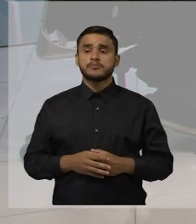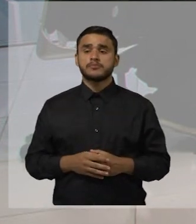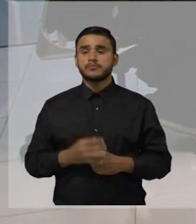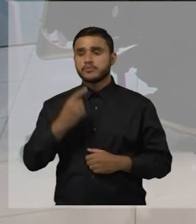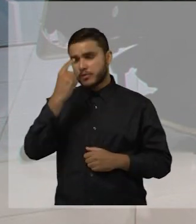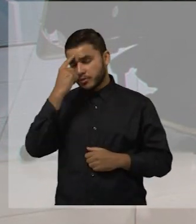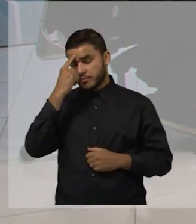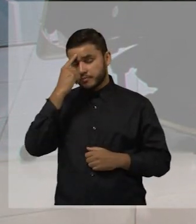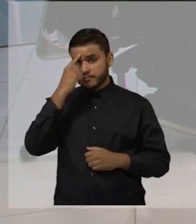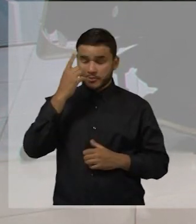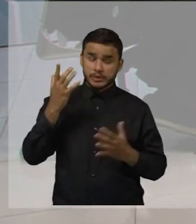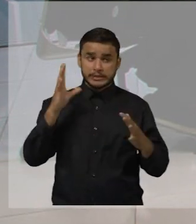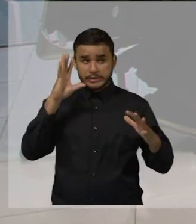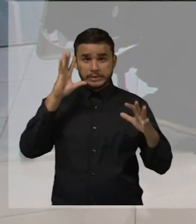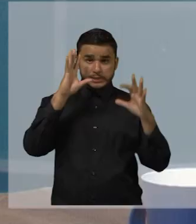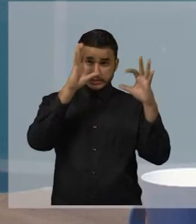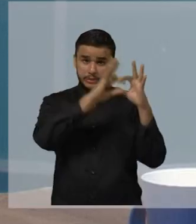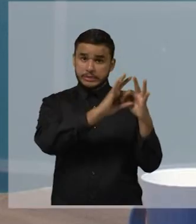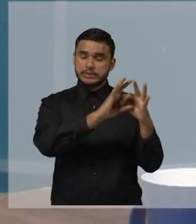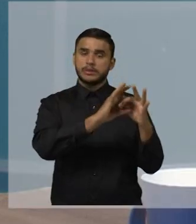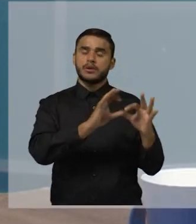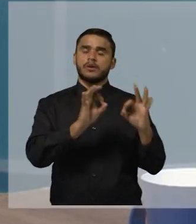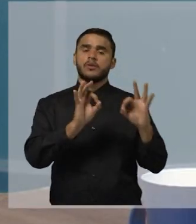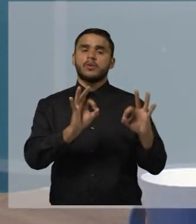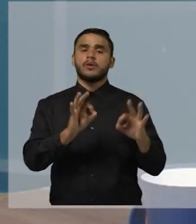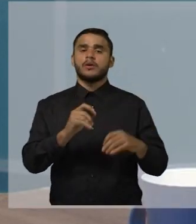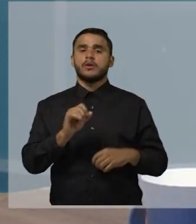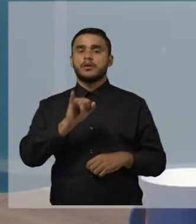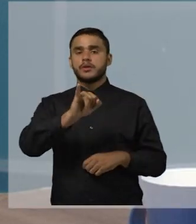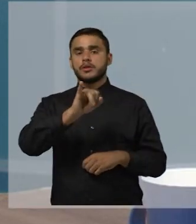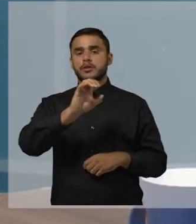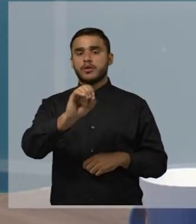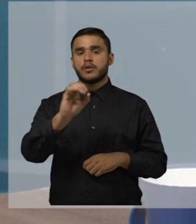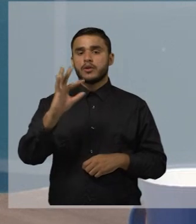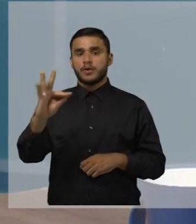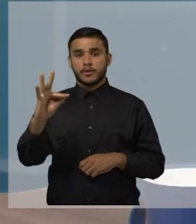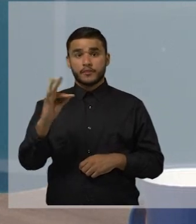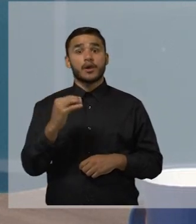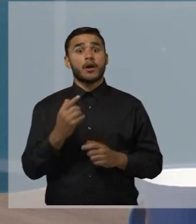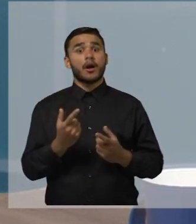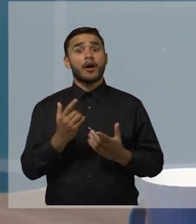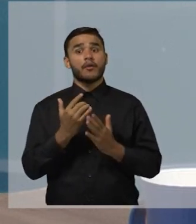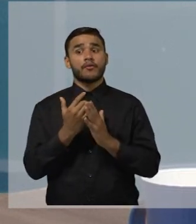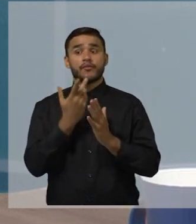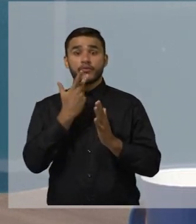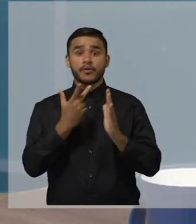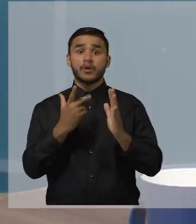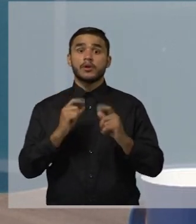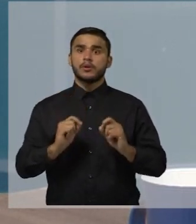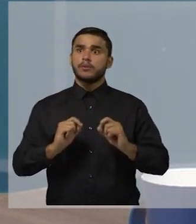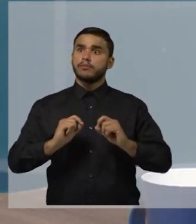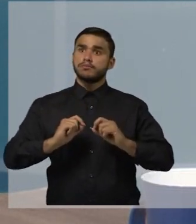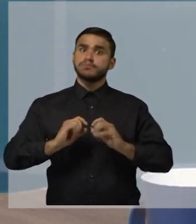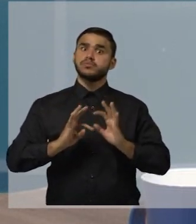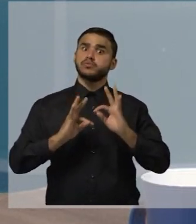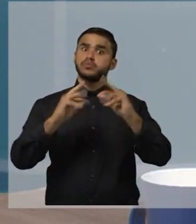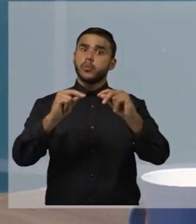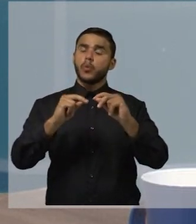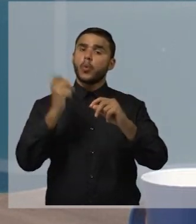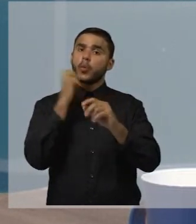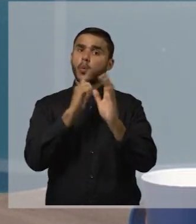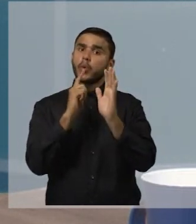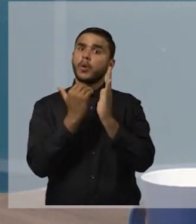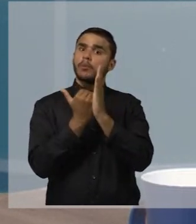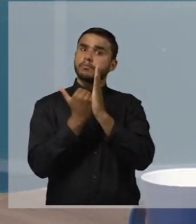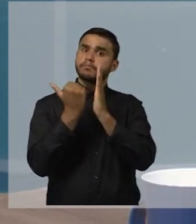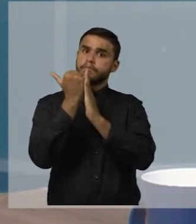sancionou, vamos dizer, atrelado ao que seria um aumento do IOF,